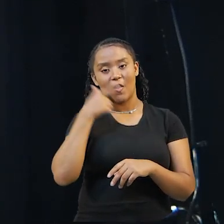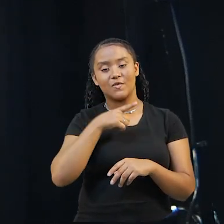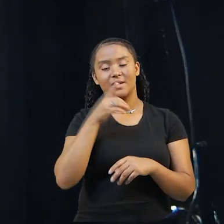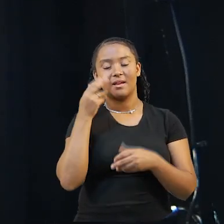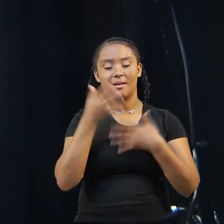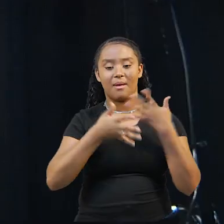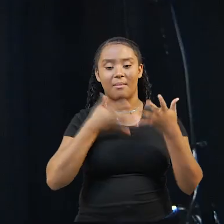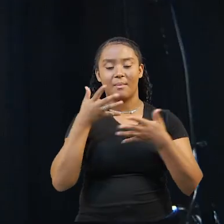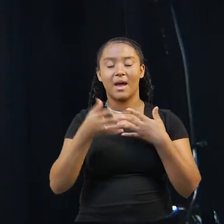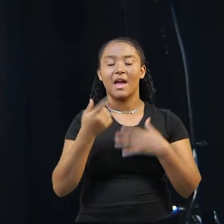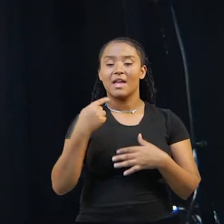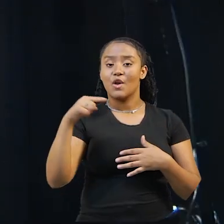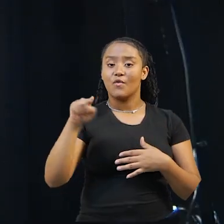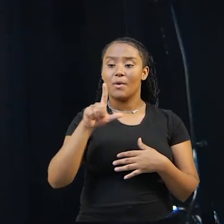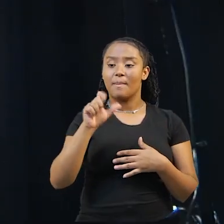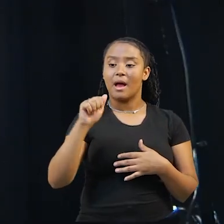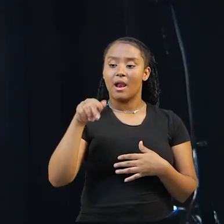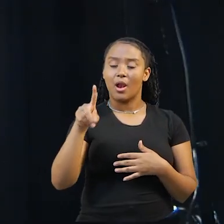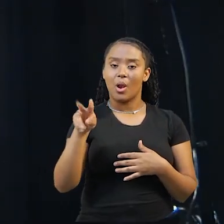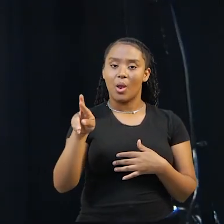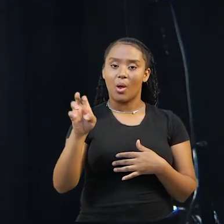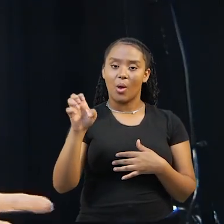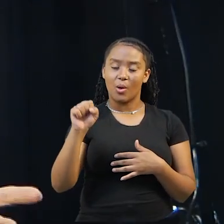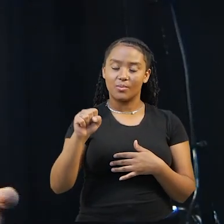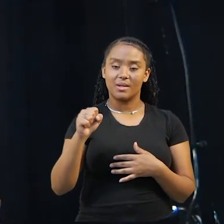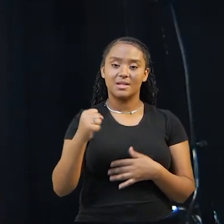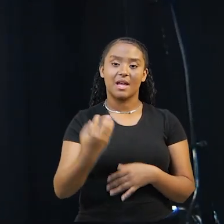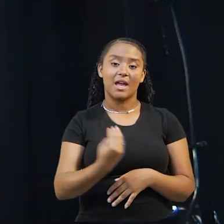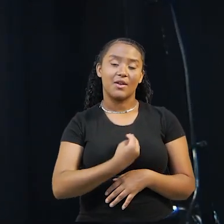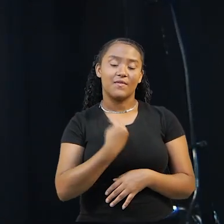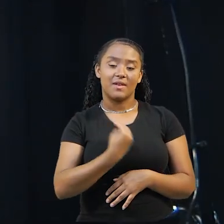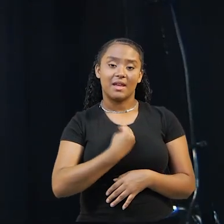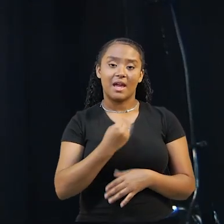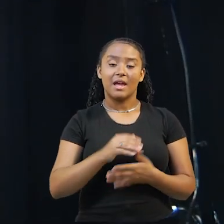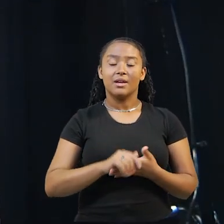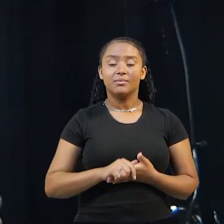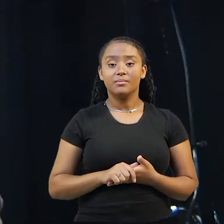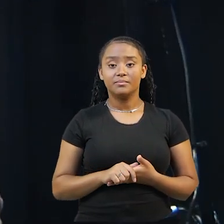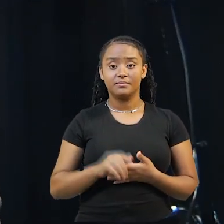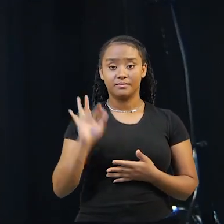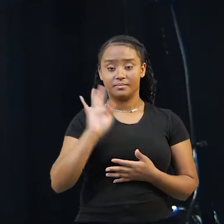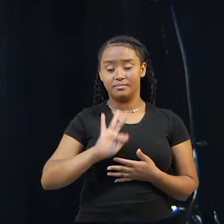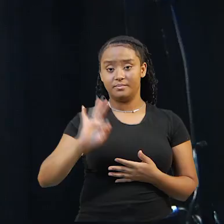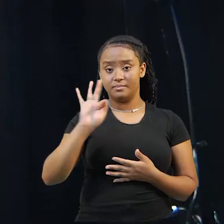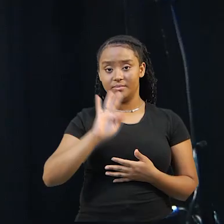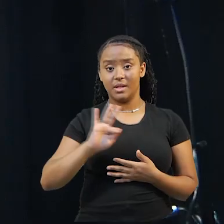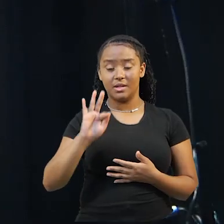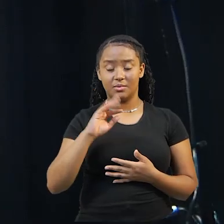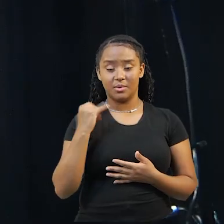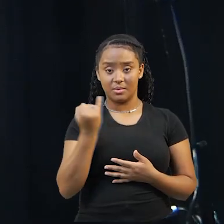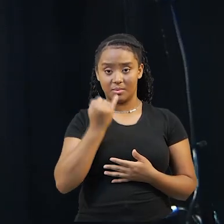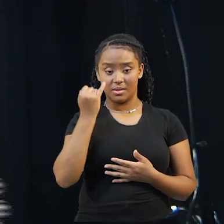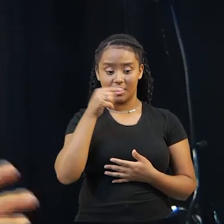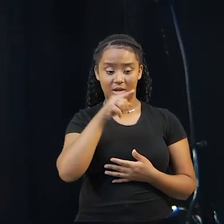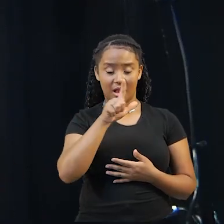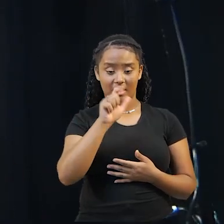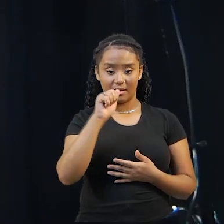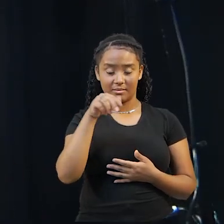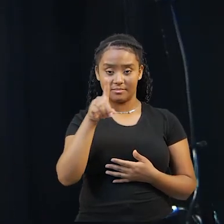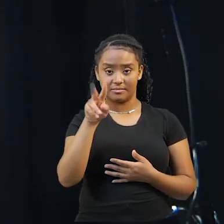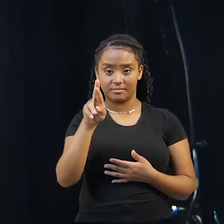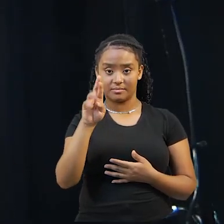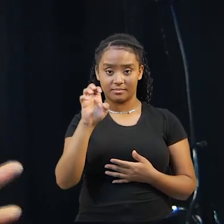Londres mesmo, fiquei numa universidade bastante renomada lá na área de epidemiologia, que é a London School, e foram